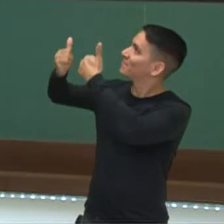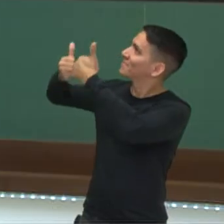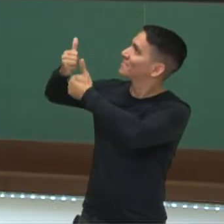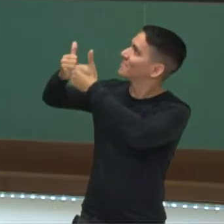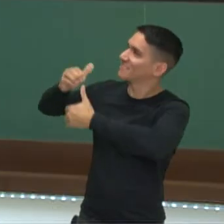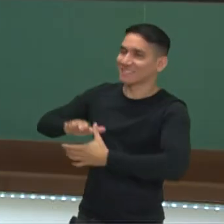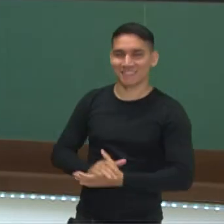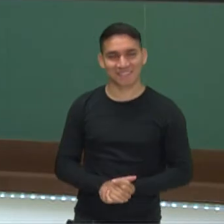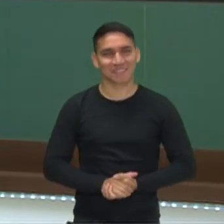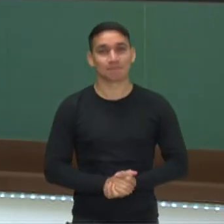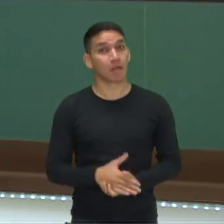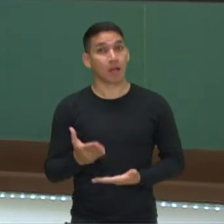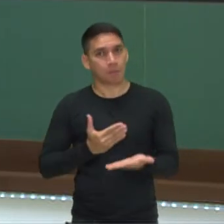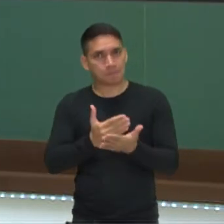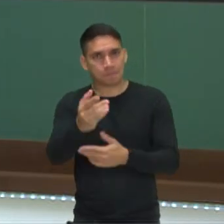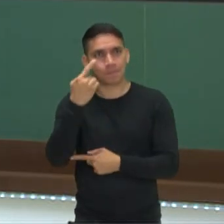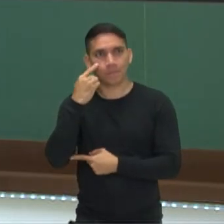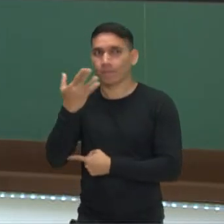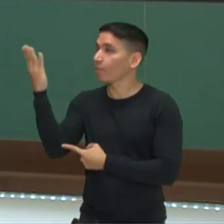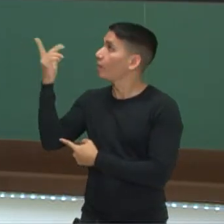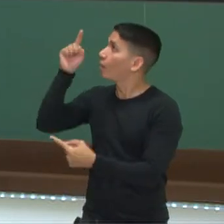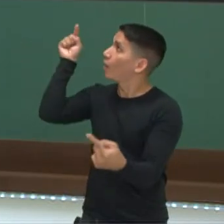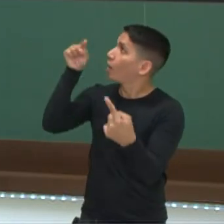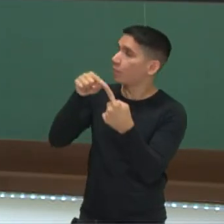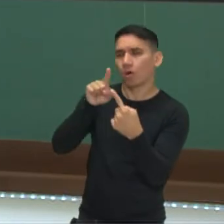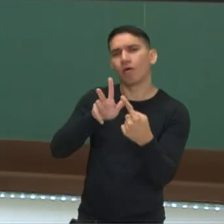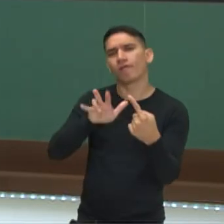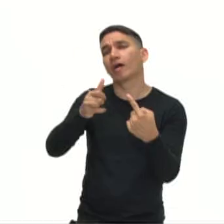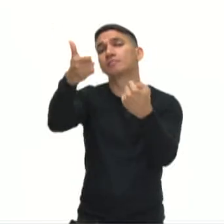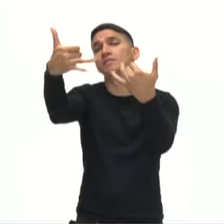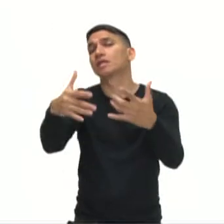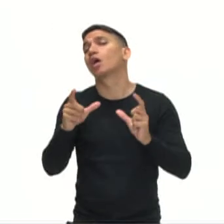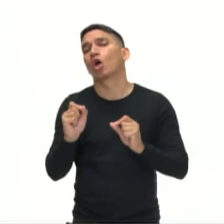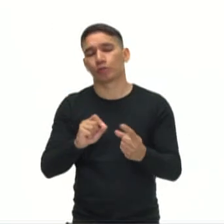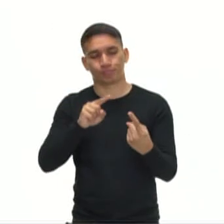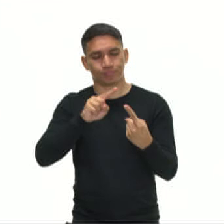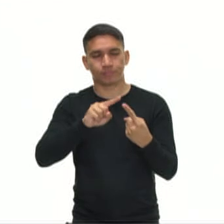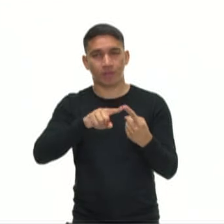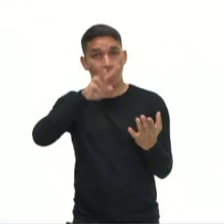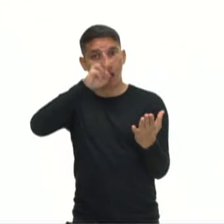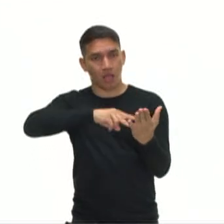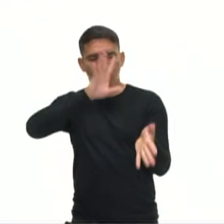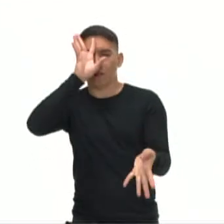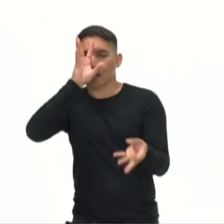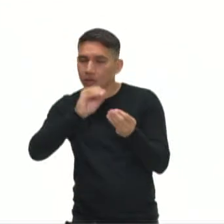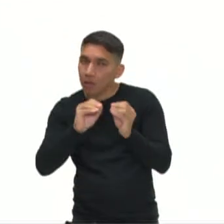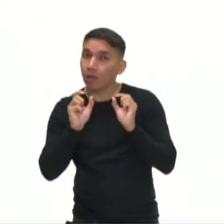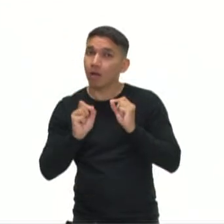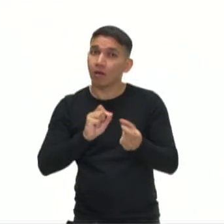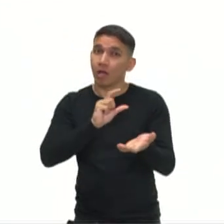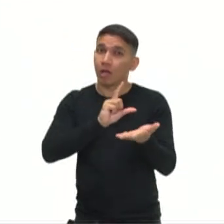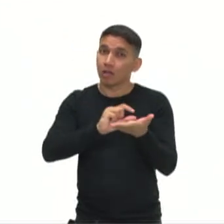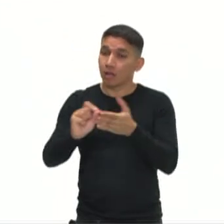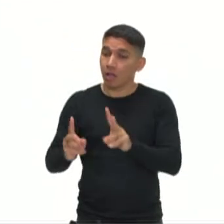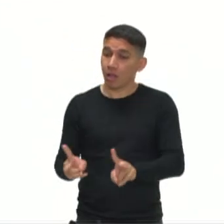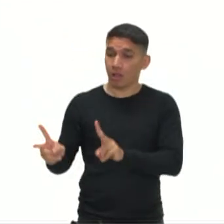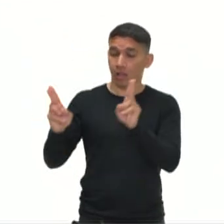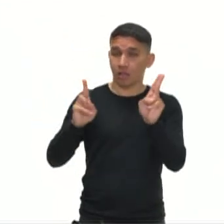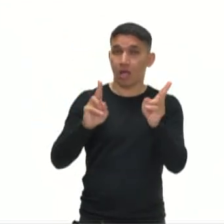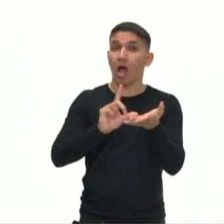Ézio? Vamos lá? Nossos objetivos: ler e interpretar trechos de artigo de opinião,